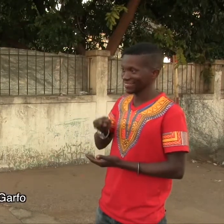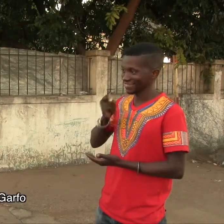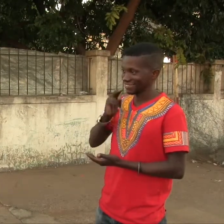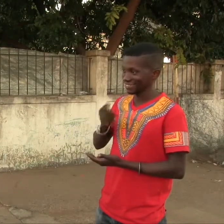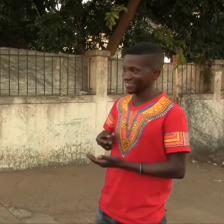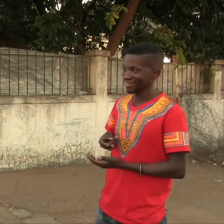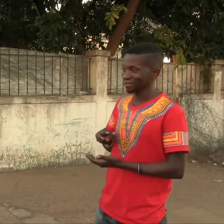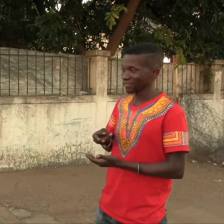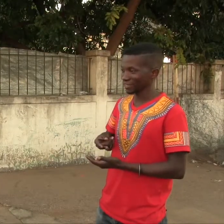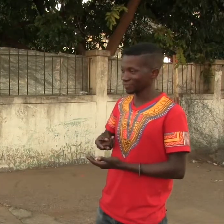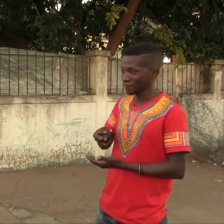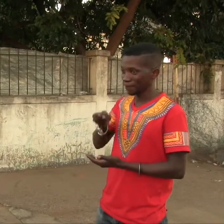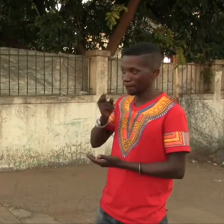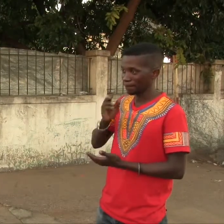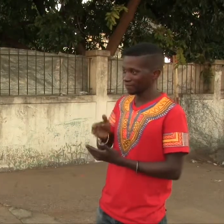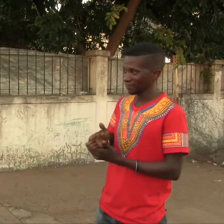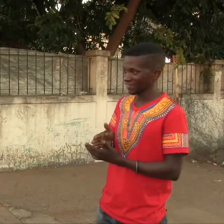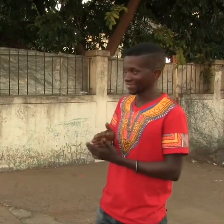garfo,